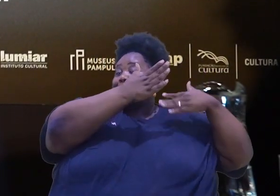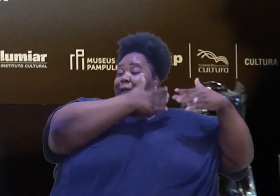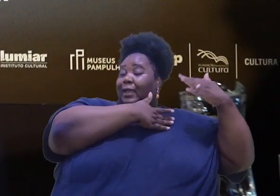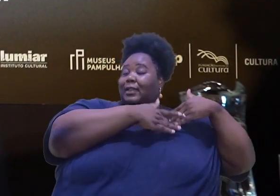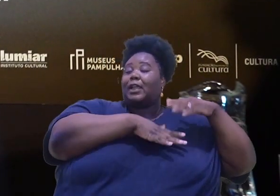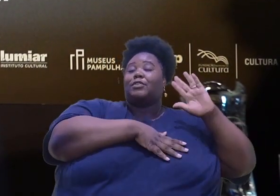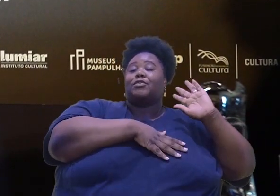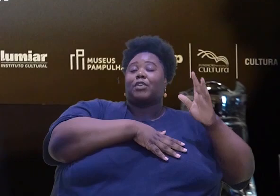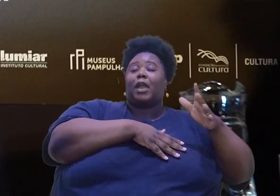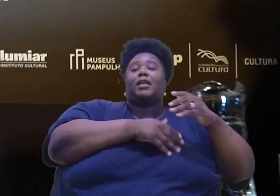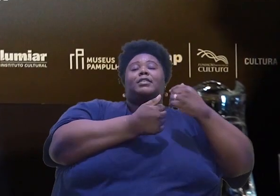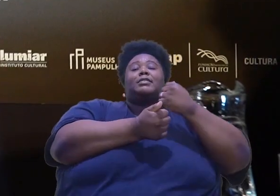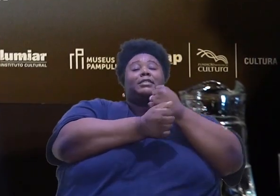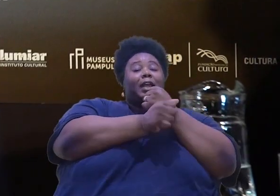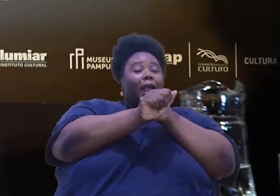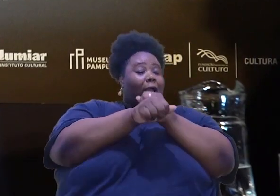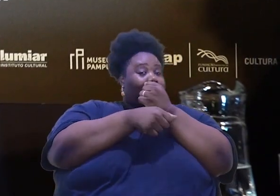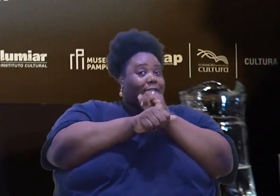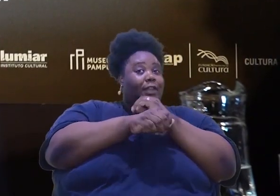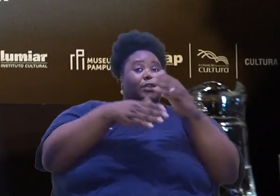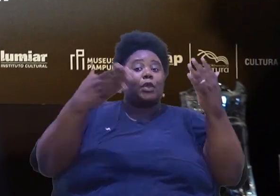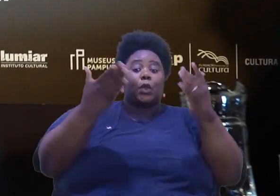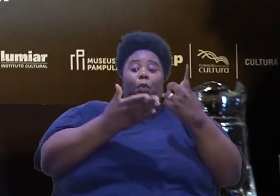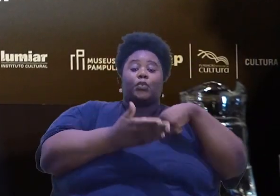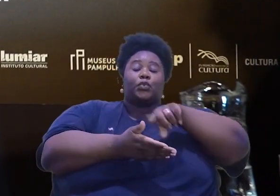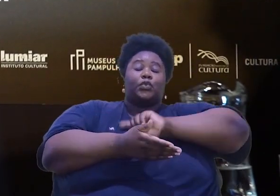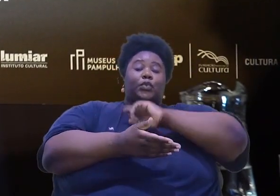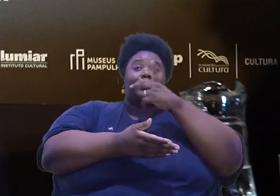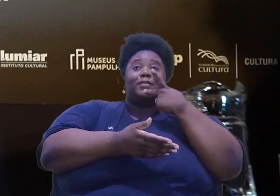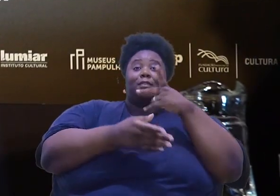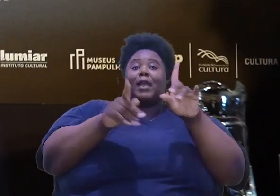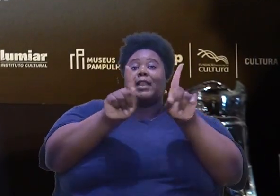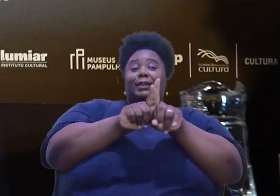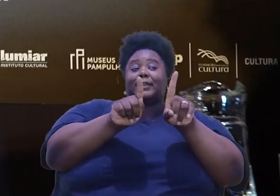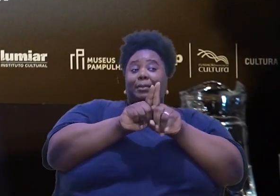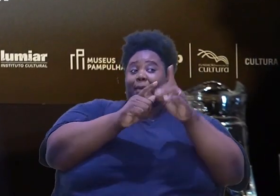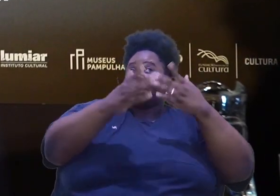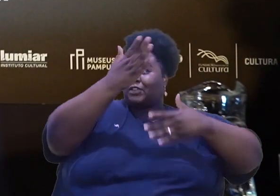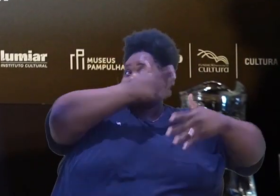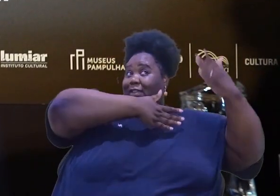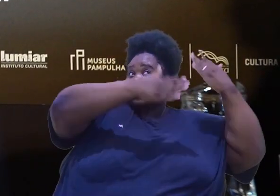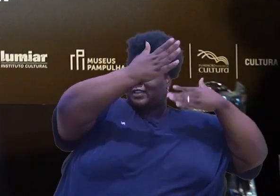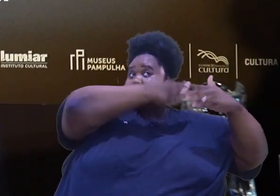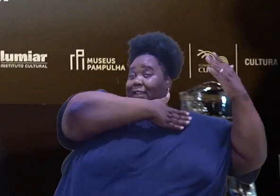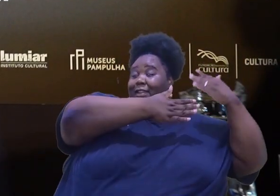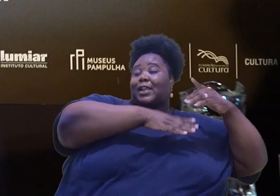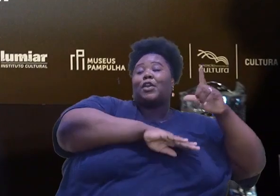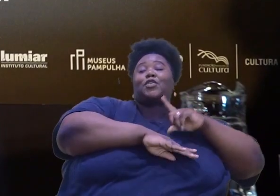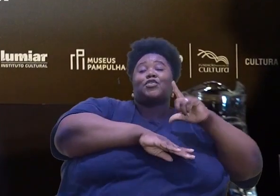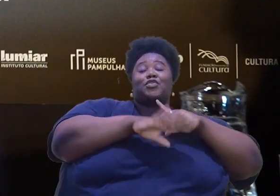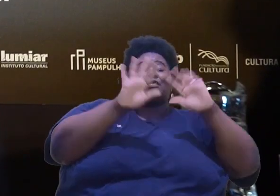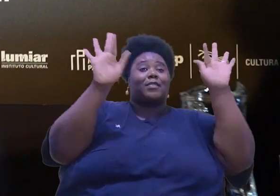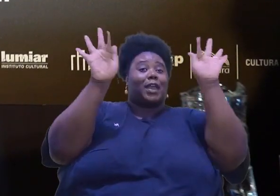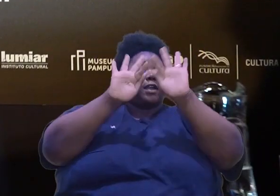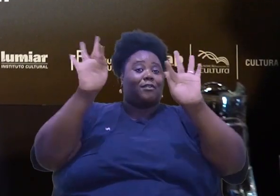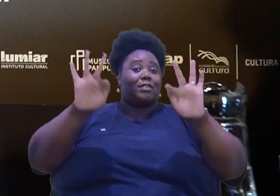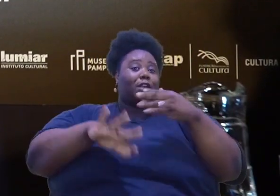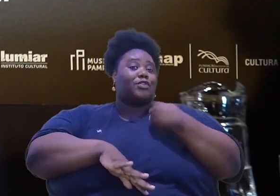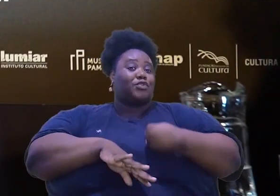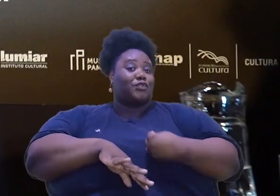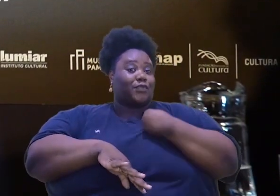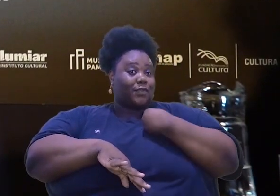foram escravizados. Então, hoje, quando a gente fala também em ancestralidade, eu tive a felicidade de